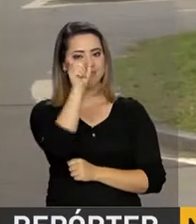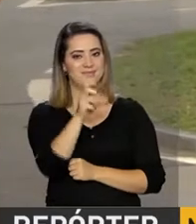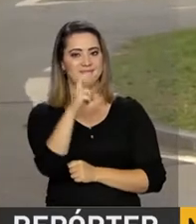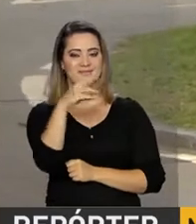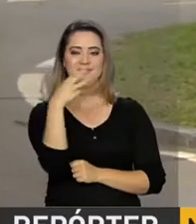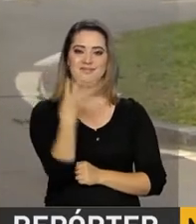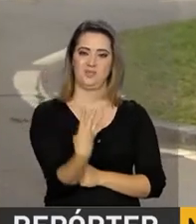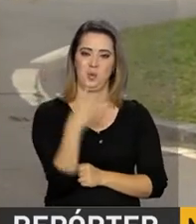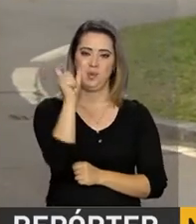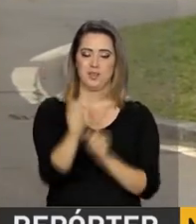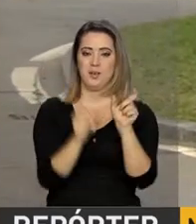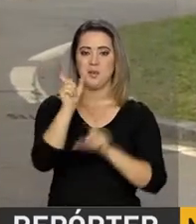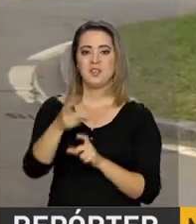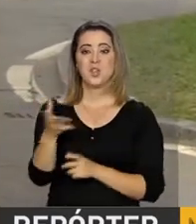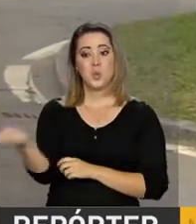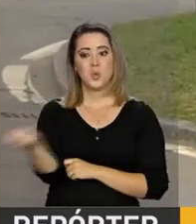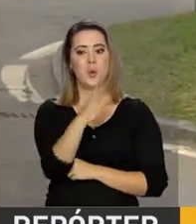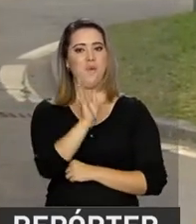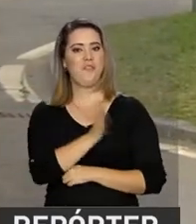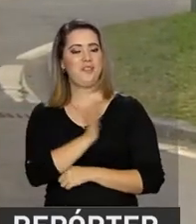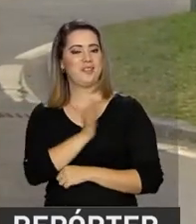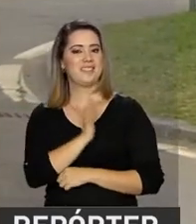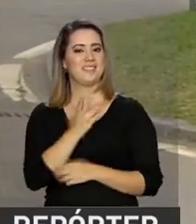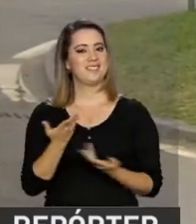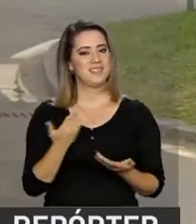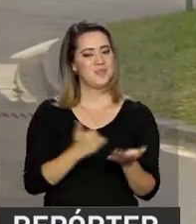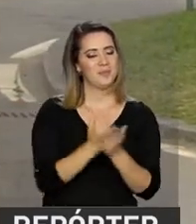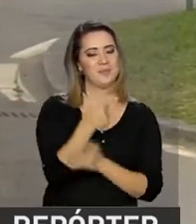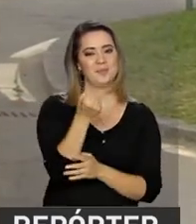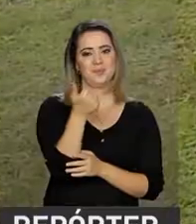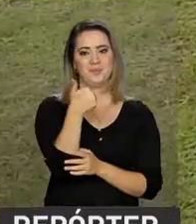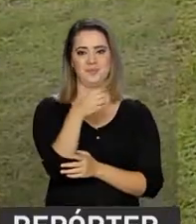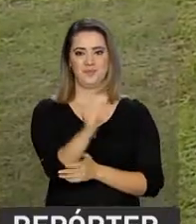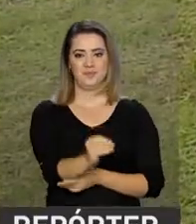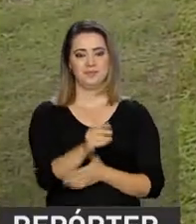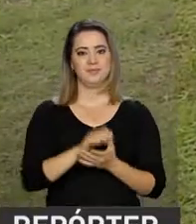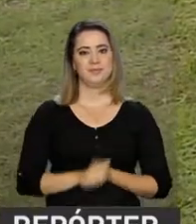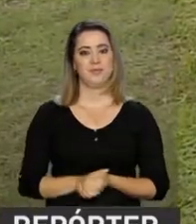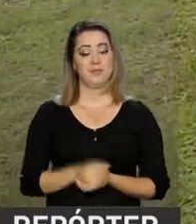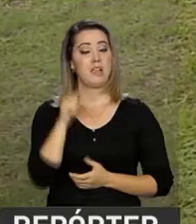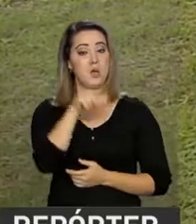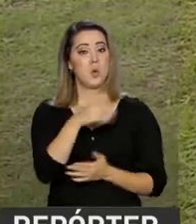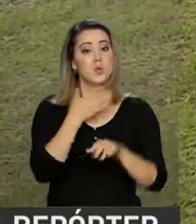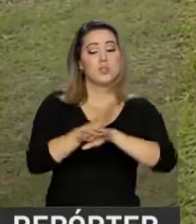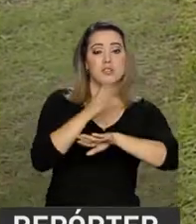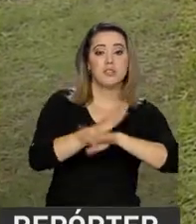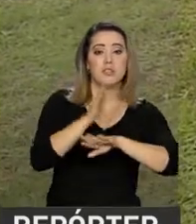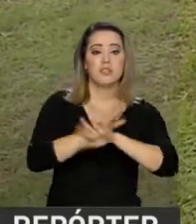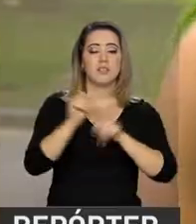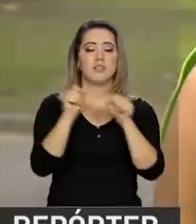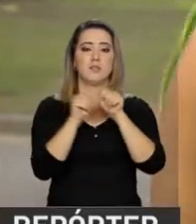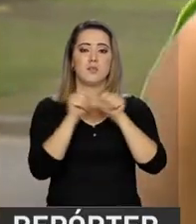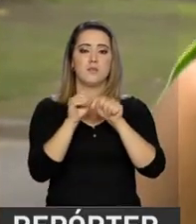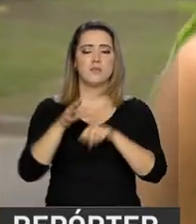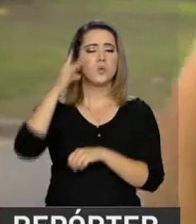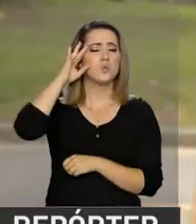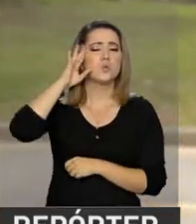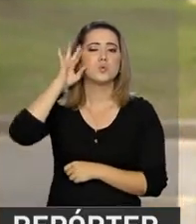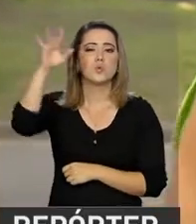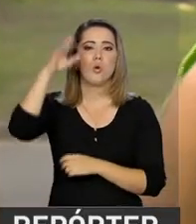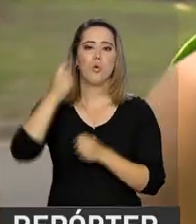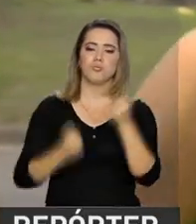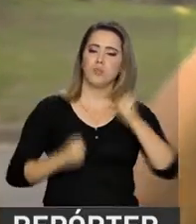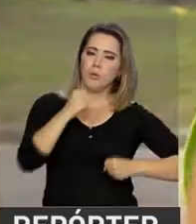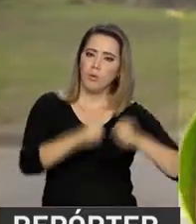do incc que receberam um coração novo desde 2010 hoje ele treina para realizar o sonho de participar da